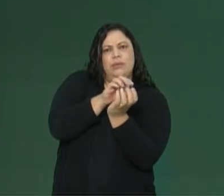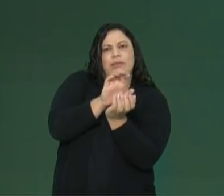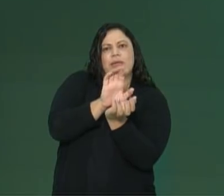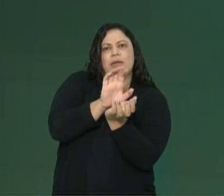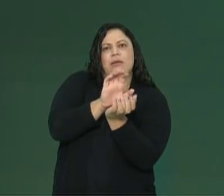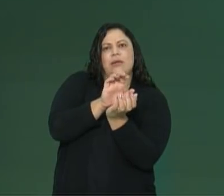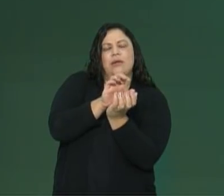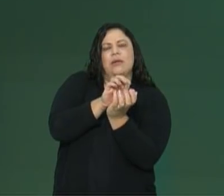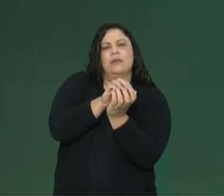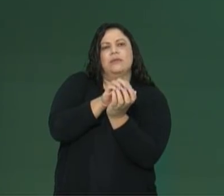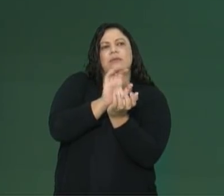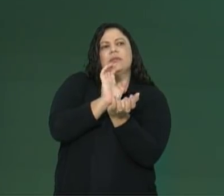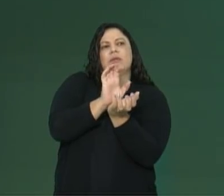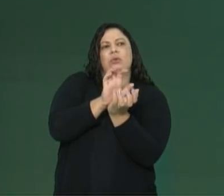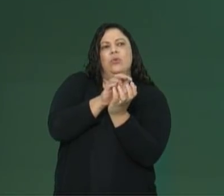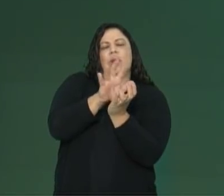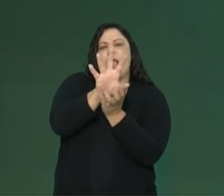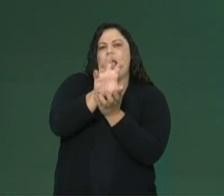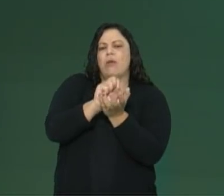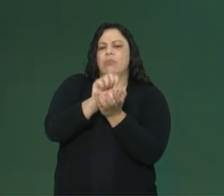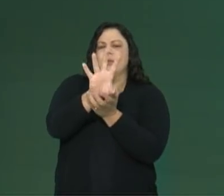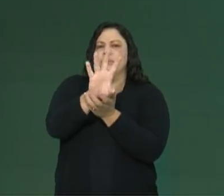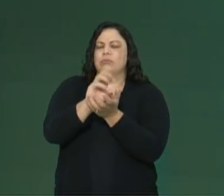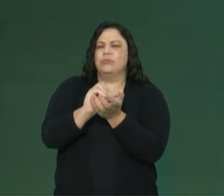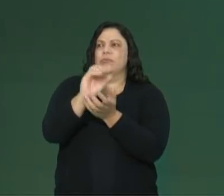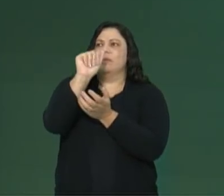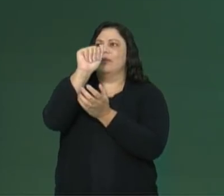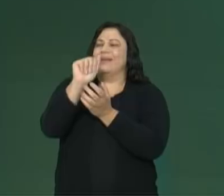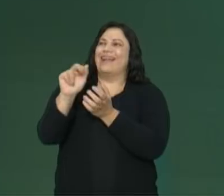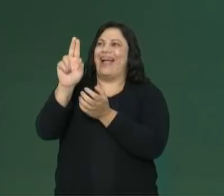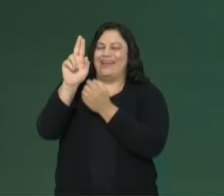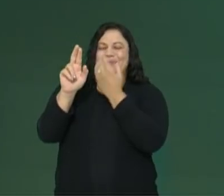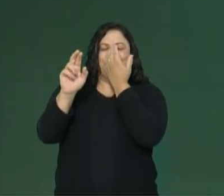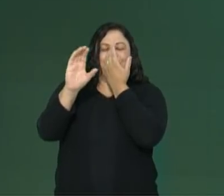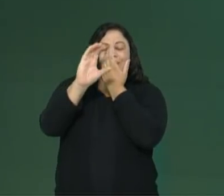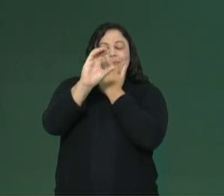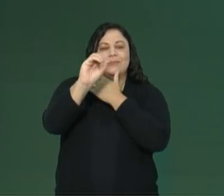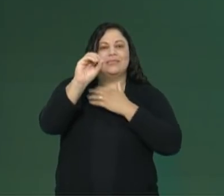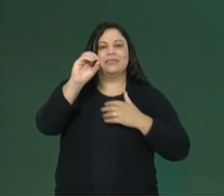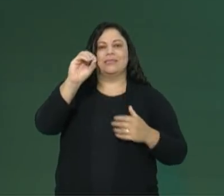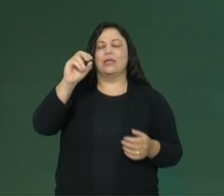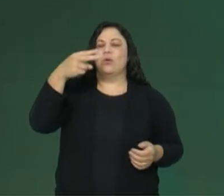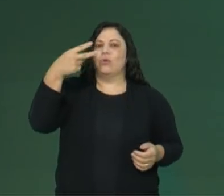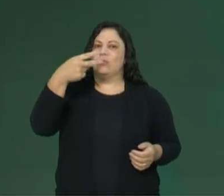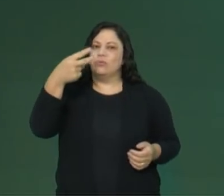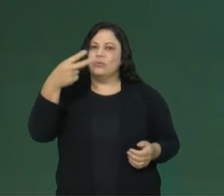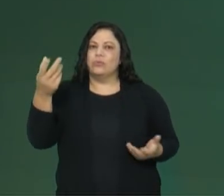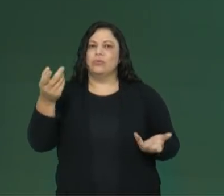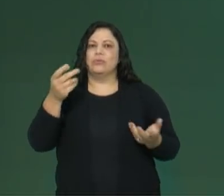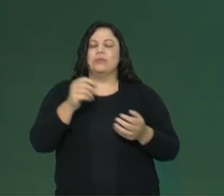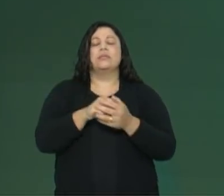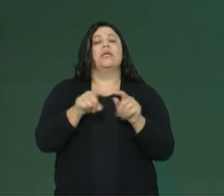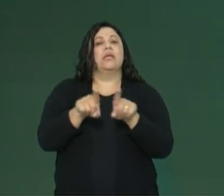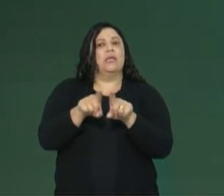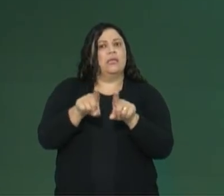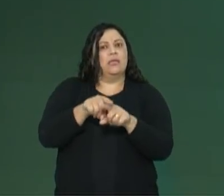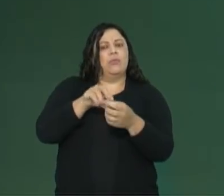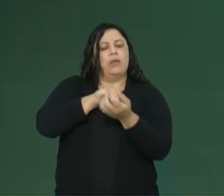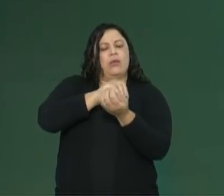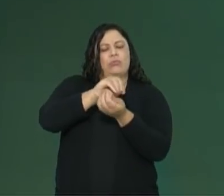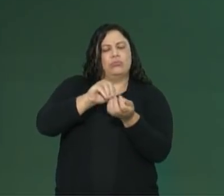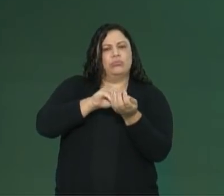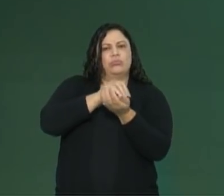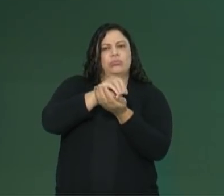cálcio. Como? Captando gás carbônico. E é ali também que as ostras têm toda a produção de madrepérola, a